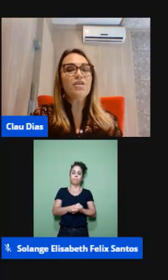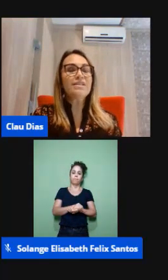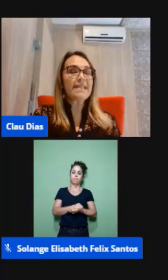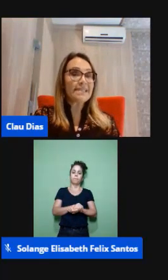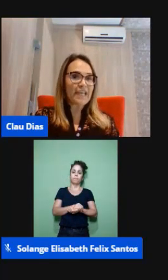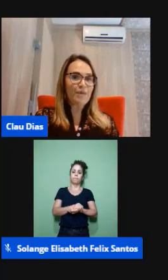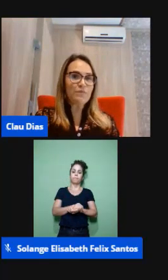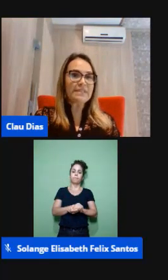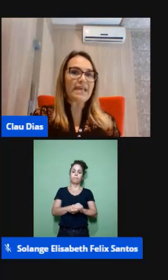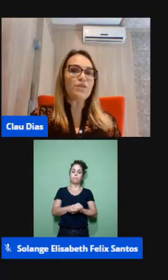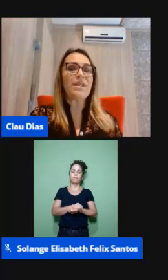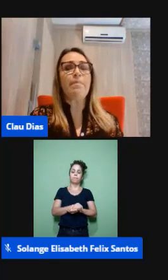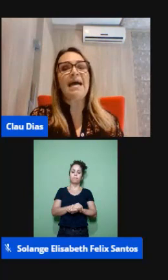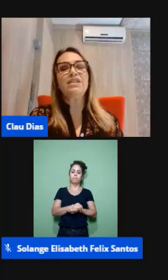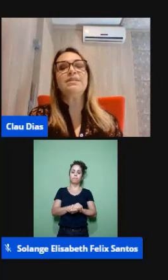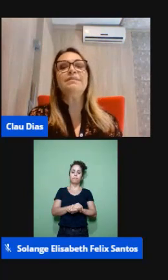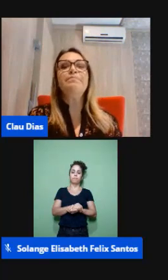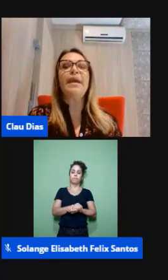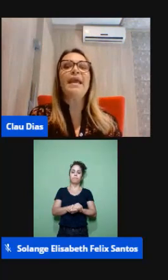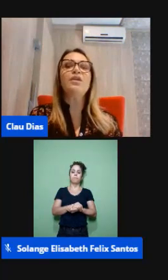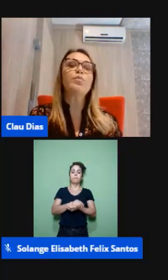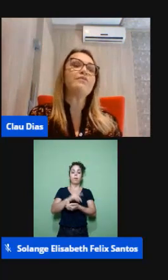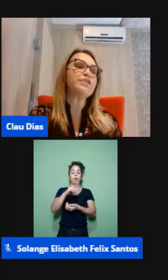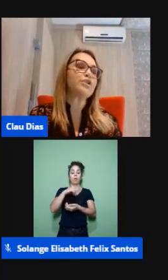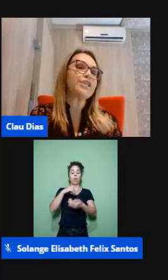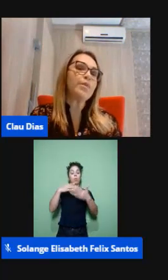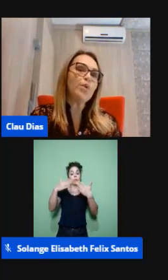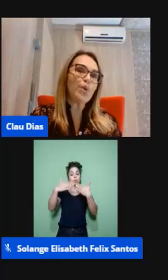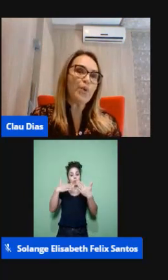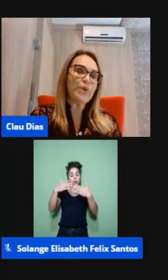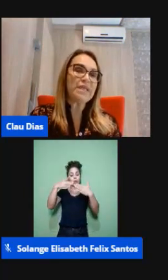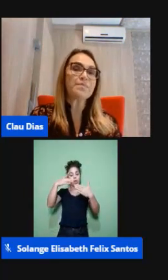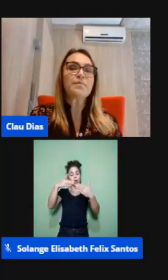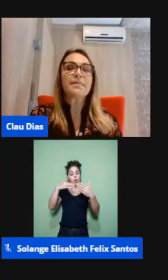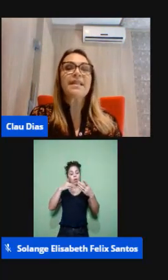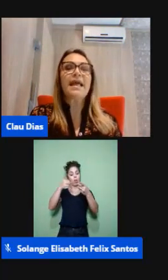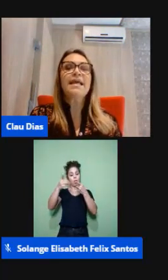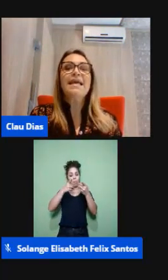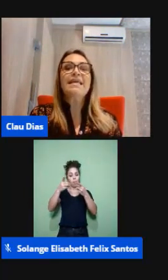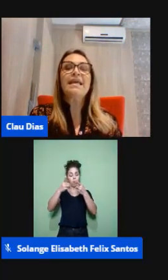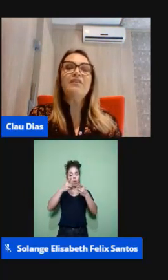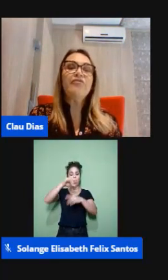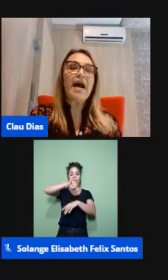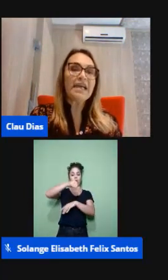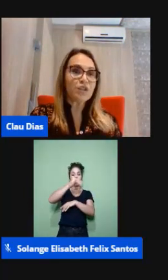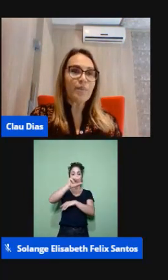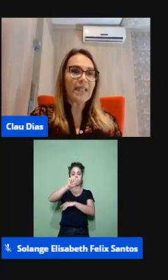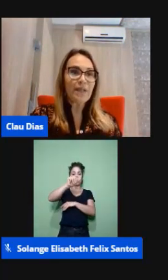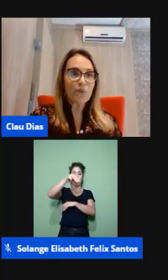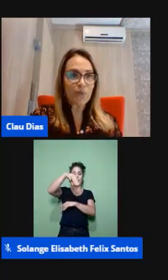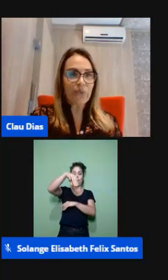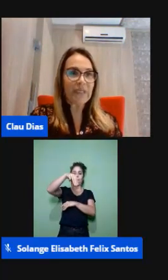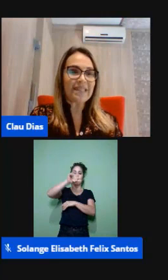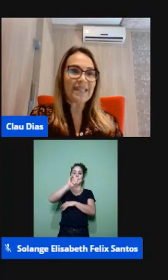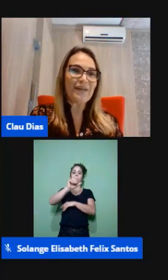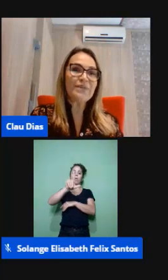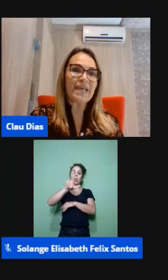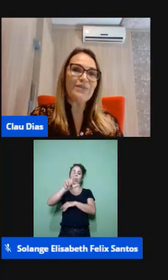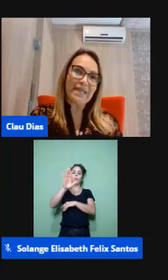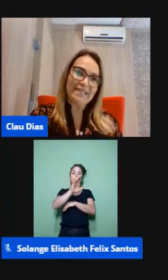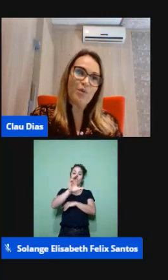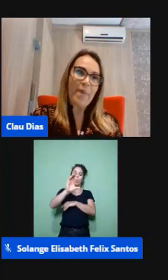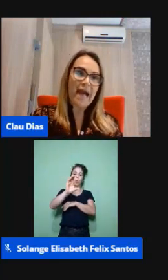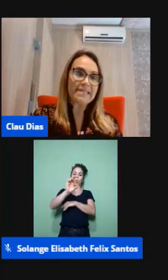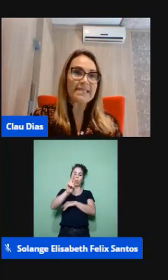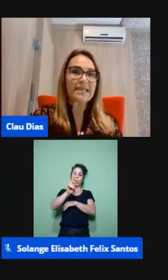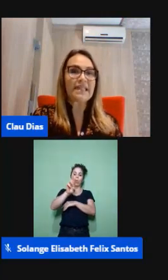Bom, aí nós trazemos, né, no debate também o professor Jamil Cury, né, que ele faz uma leitura, então,